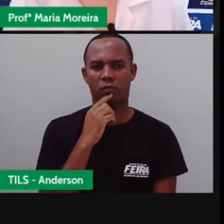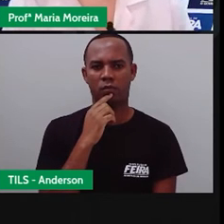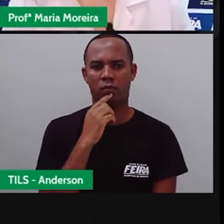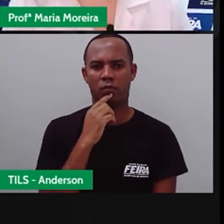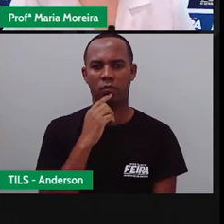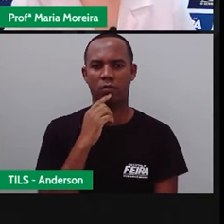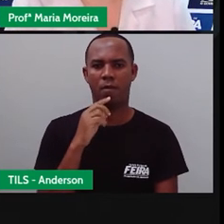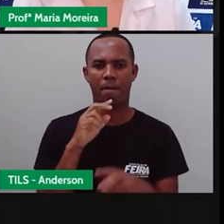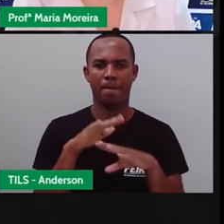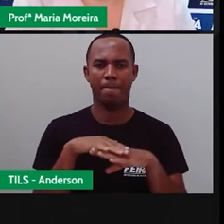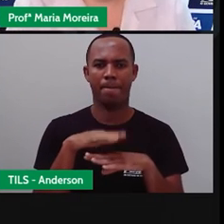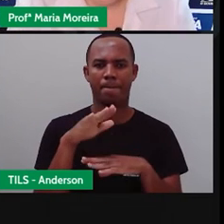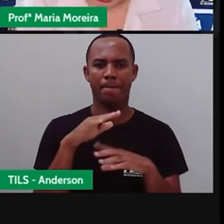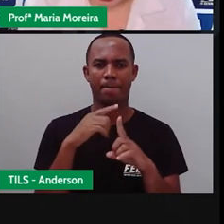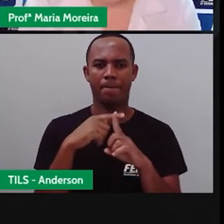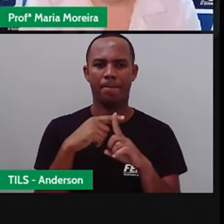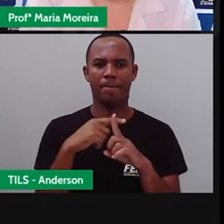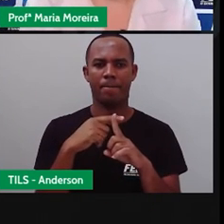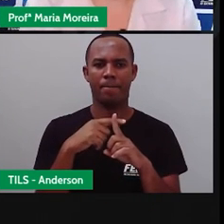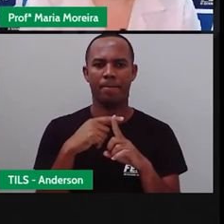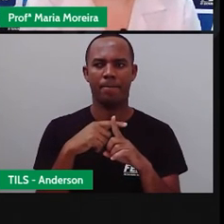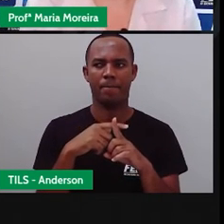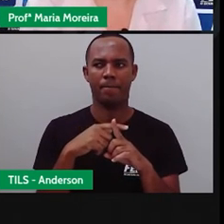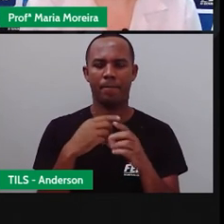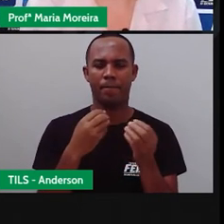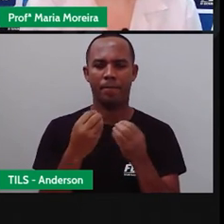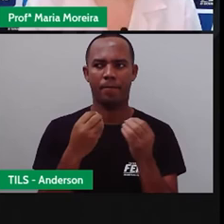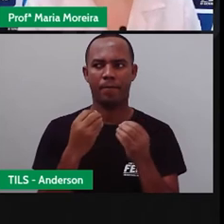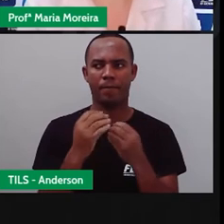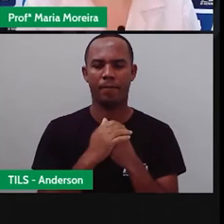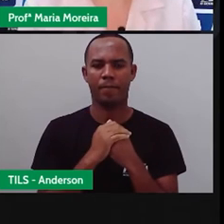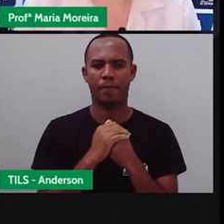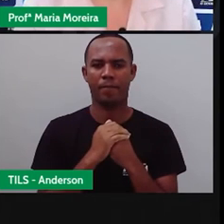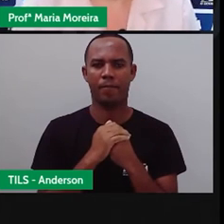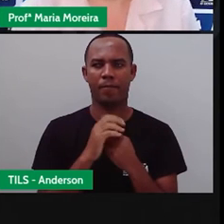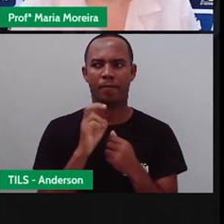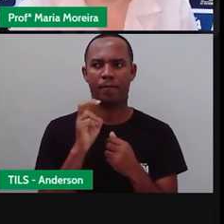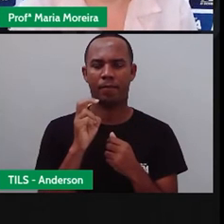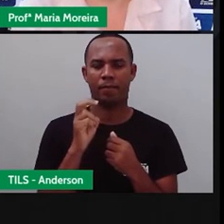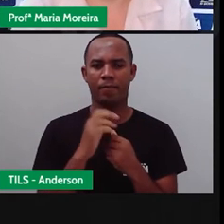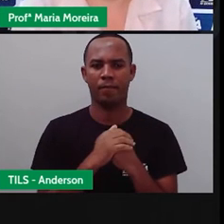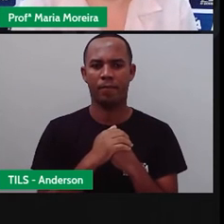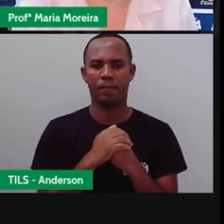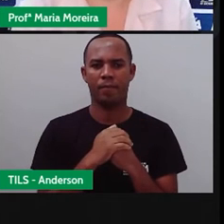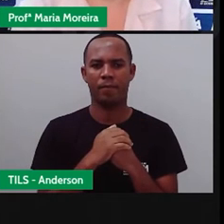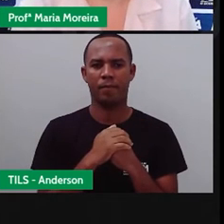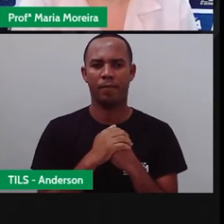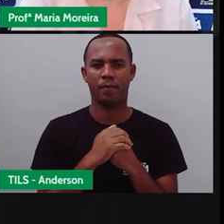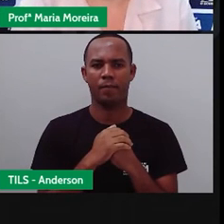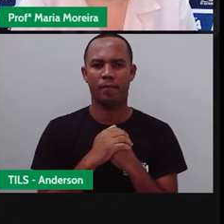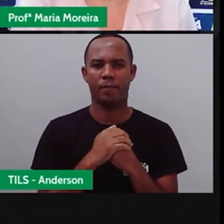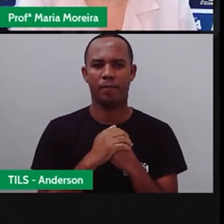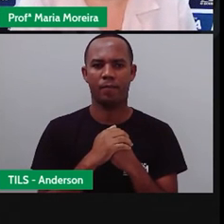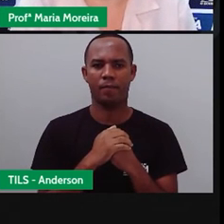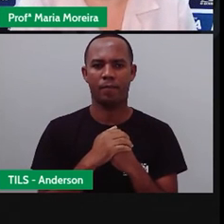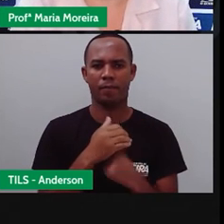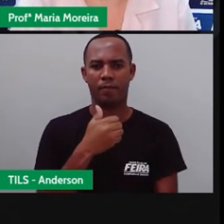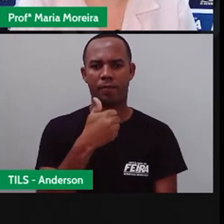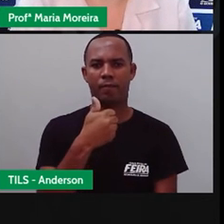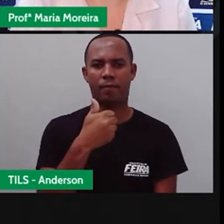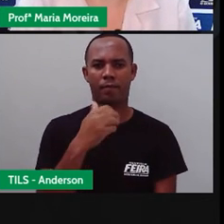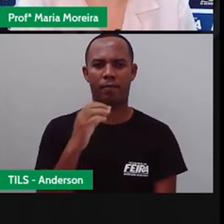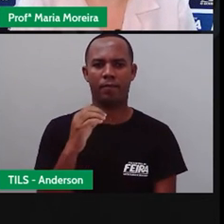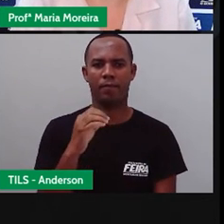com mais cinco vou ter quanto ó cinco aí eu vim aqui para o